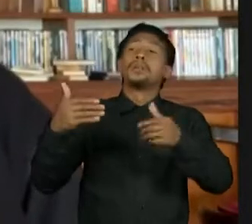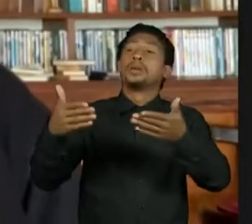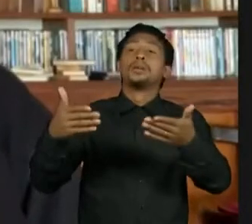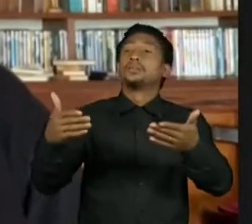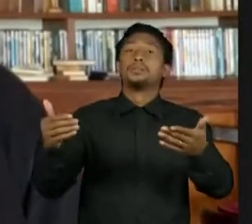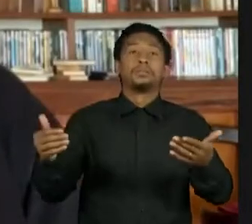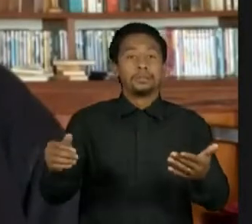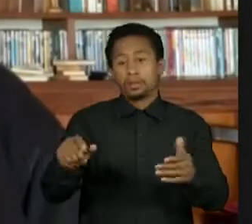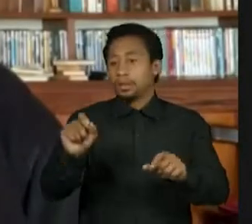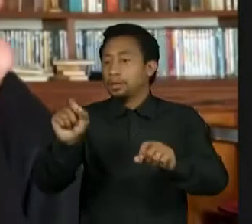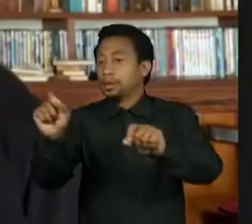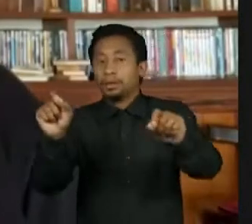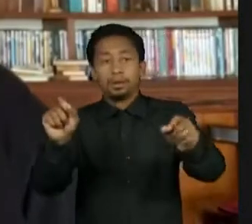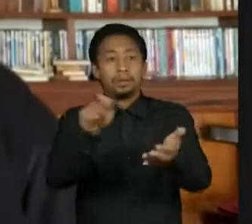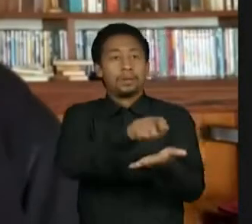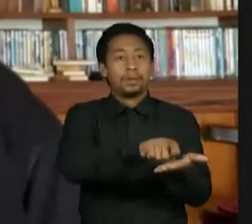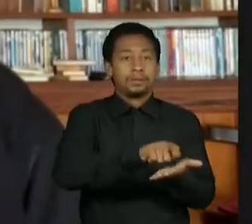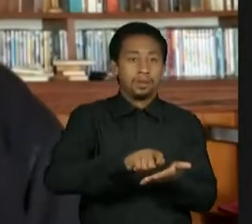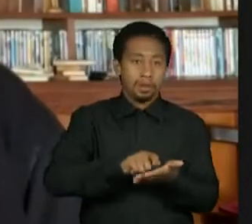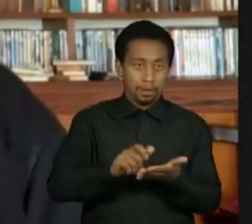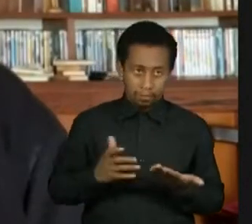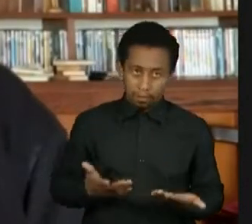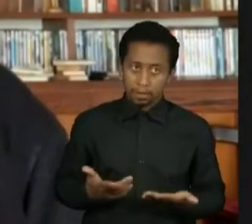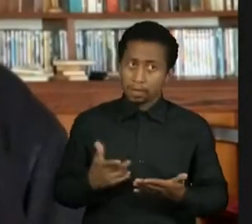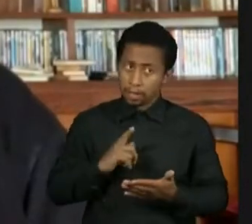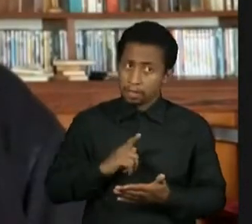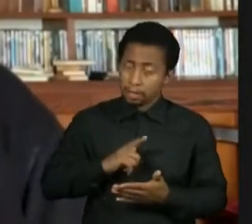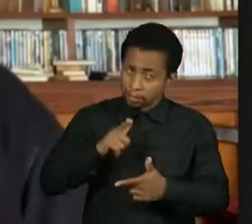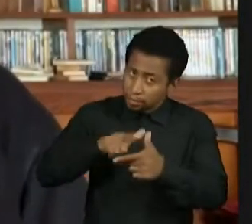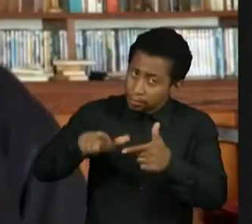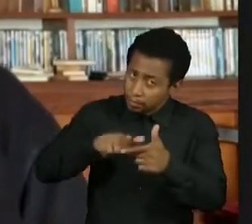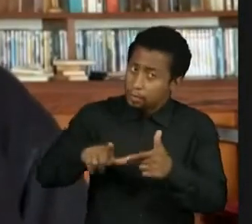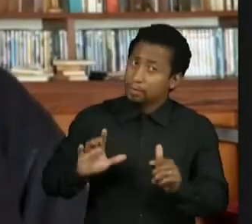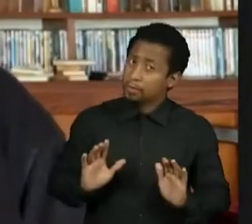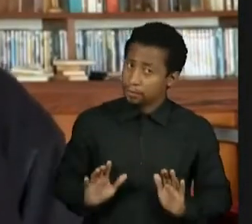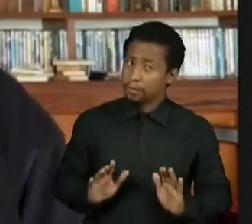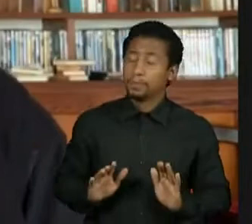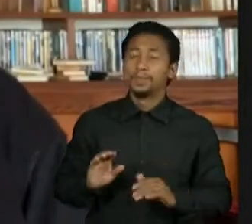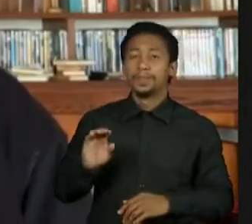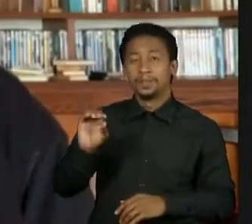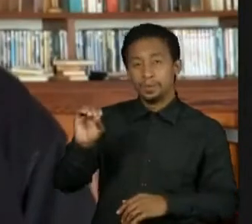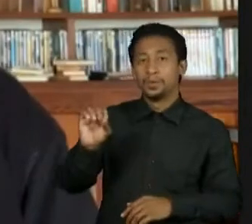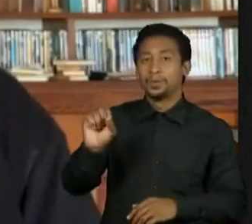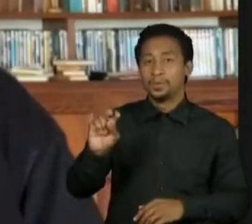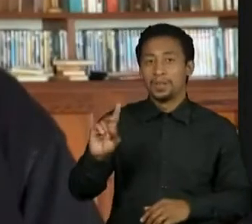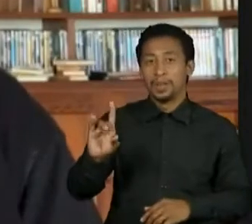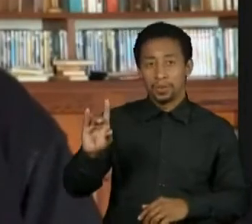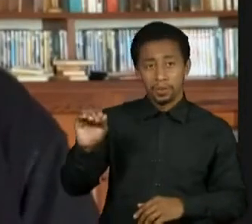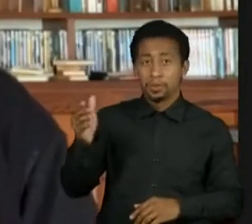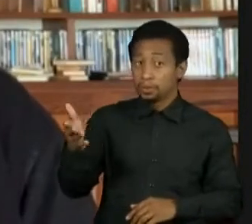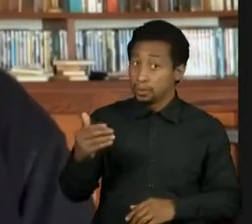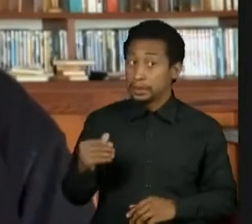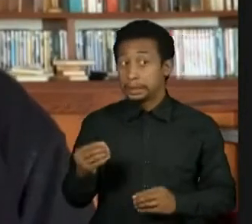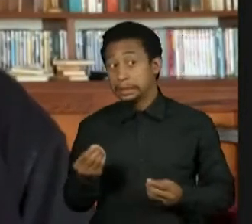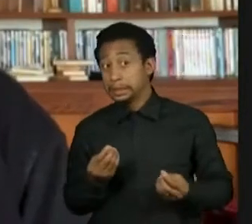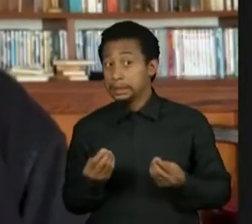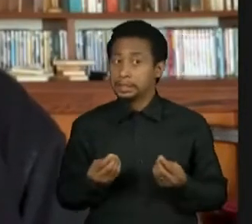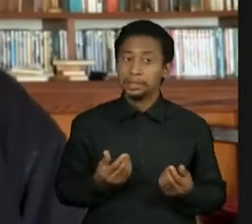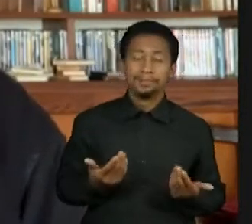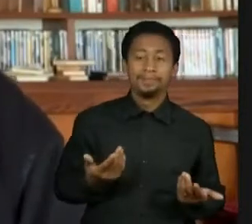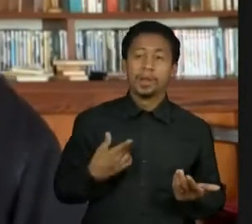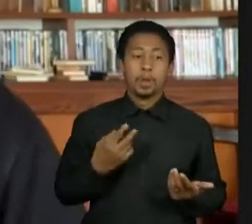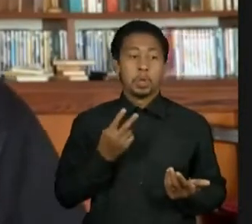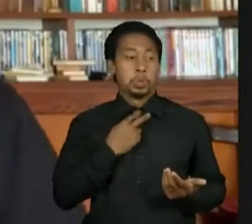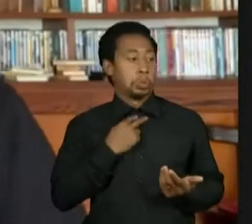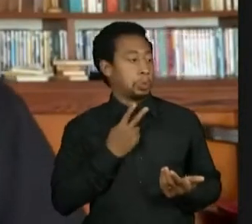entendeu? Para não falar em outros problemas, né? Então, quer dizer, o Oswaldo Andrade ficou meio que a infalibilidade do Papa, né? Não se pode